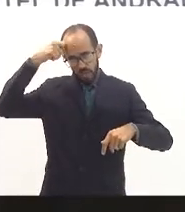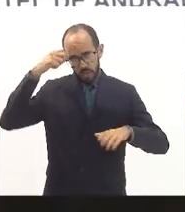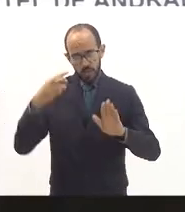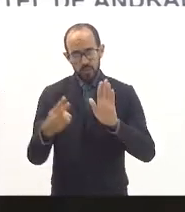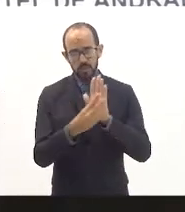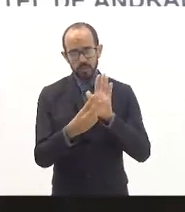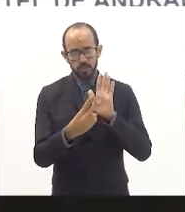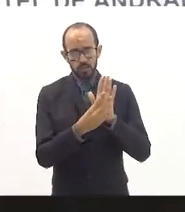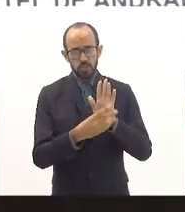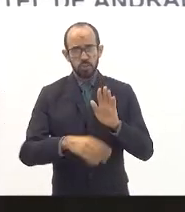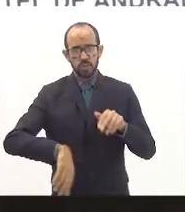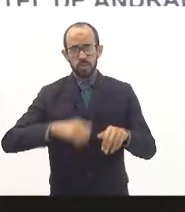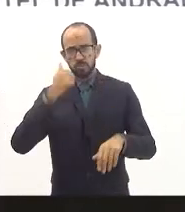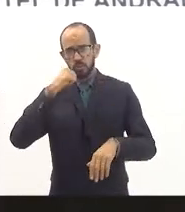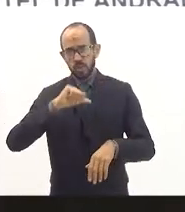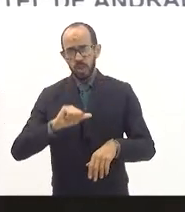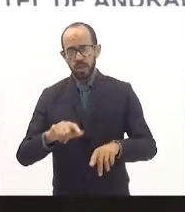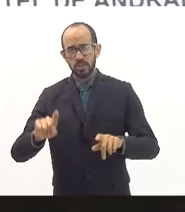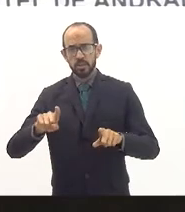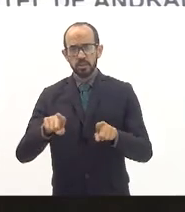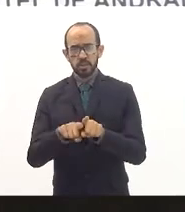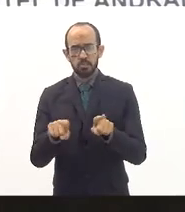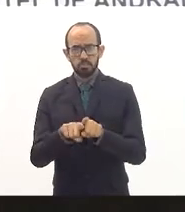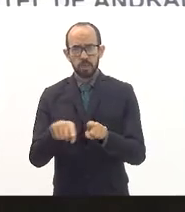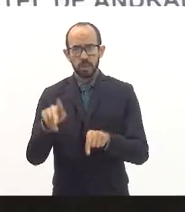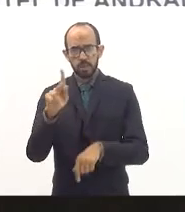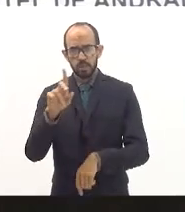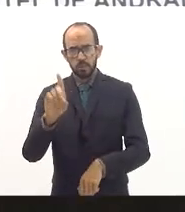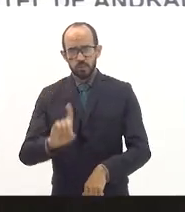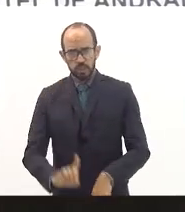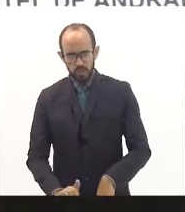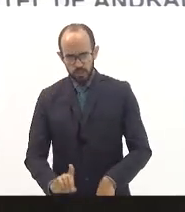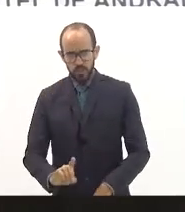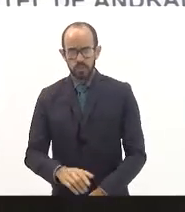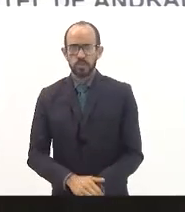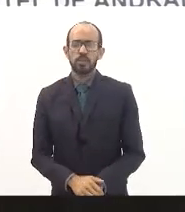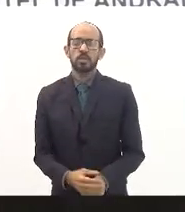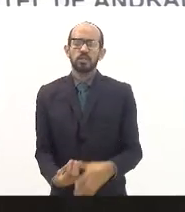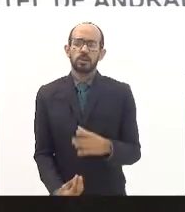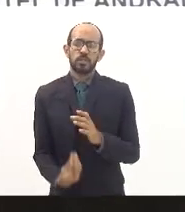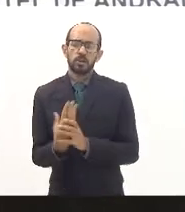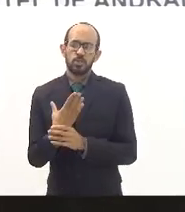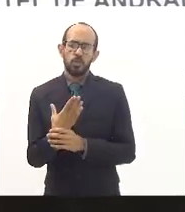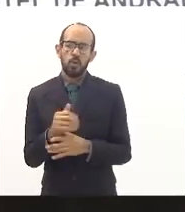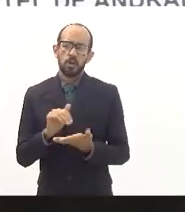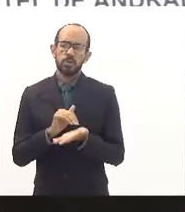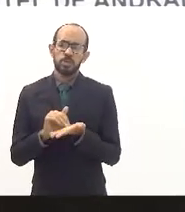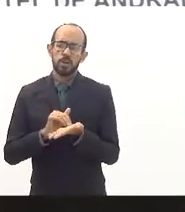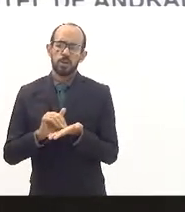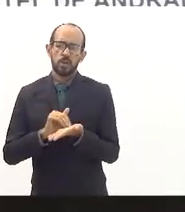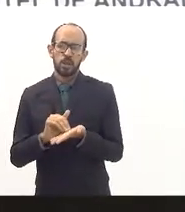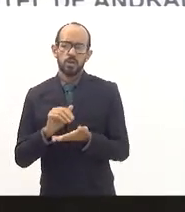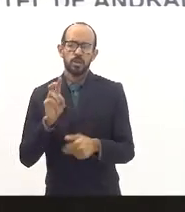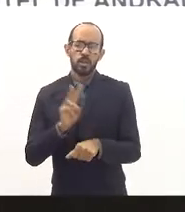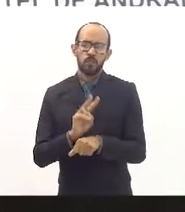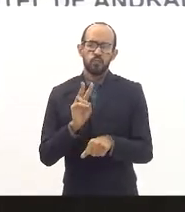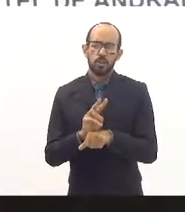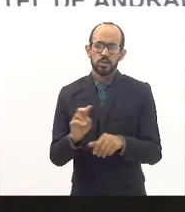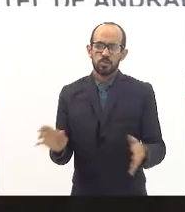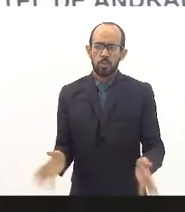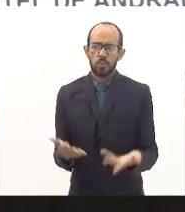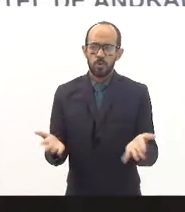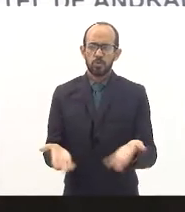indígenas, das mulheres e das pessoas com deficiência. Criou a Secretaria de Defesa e Promoção